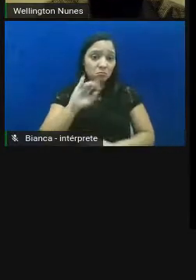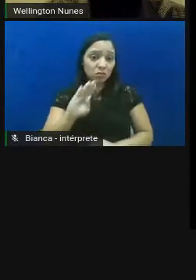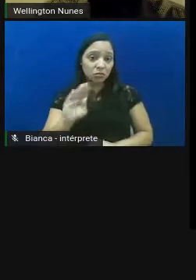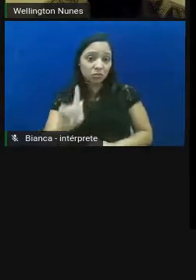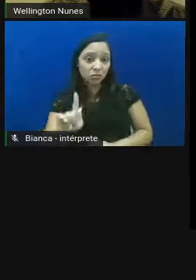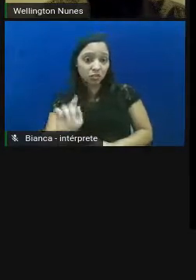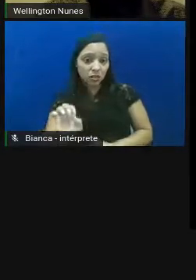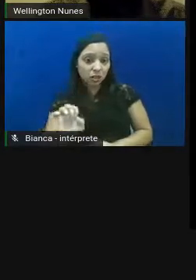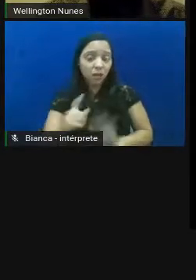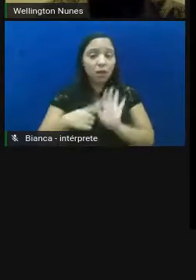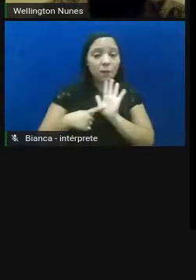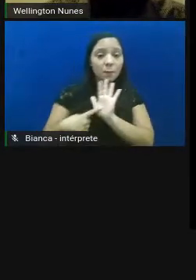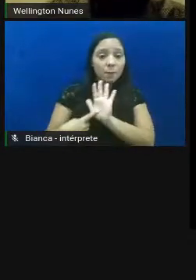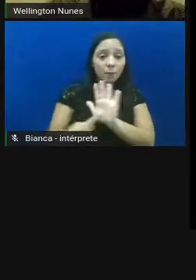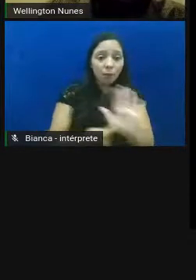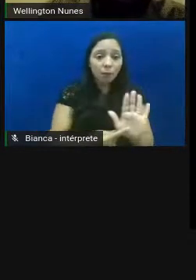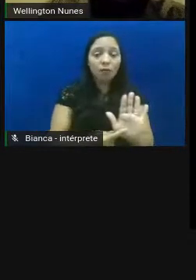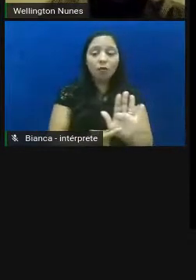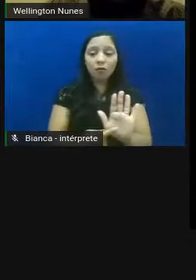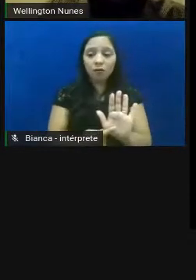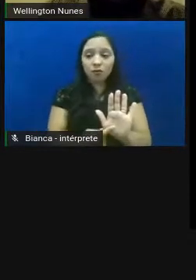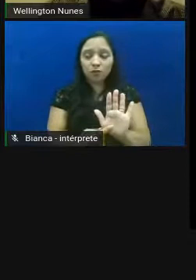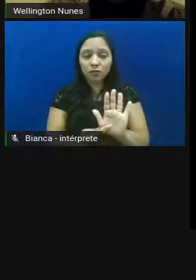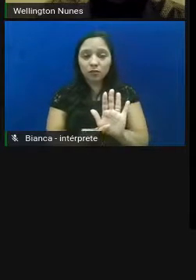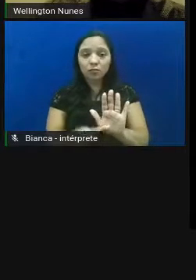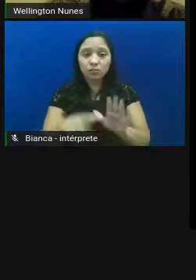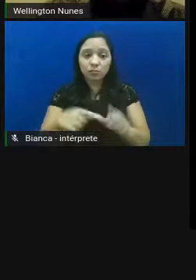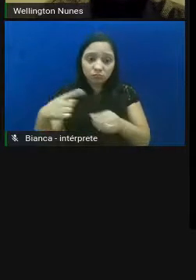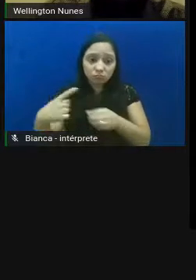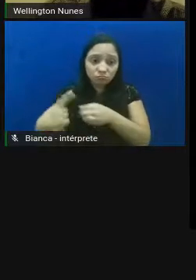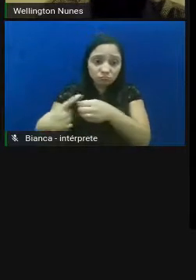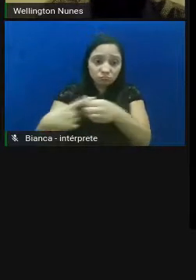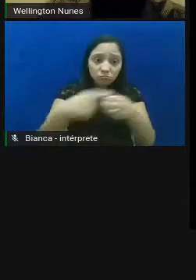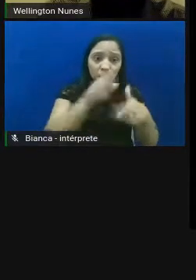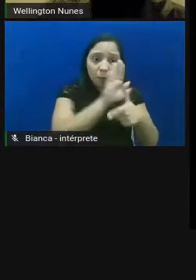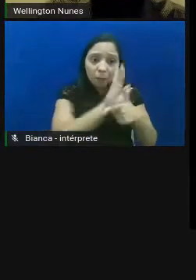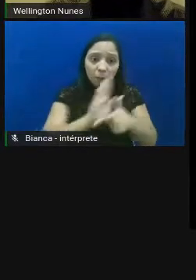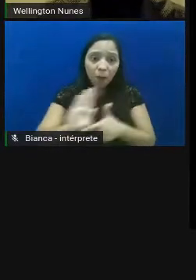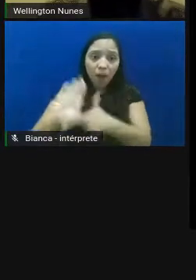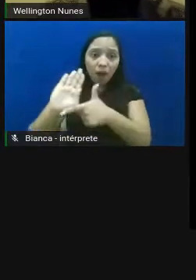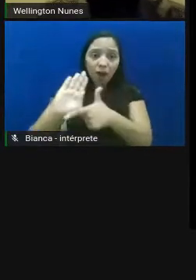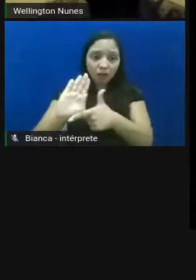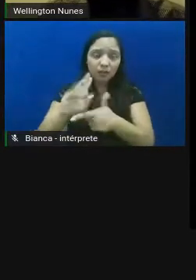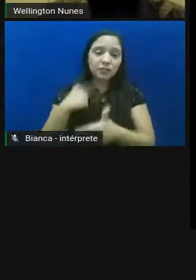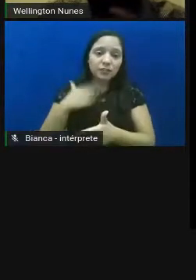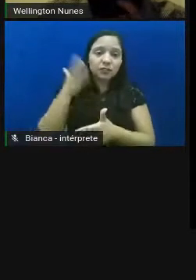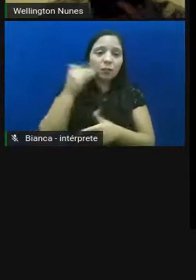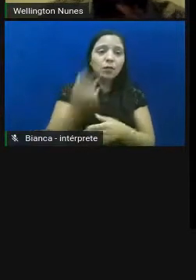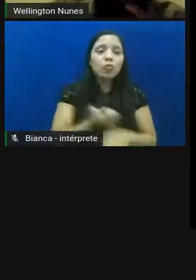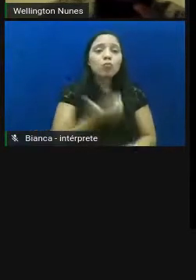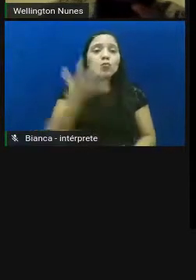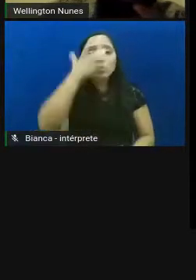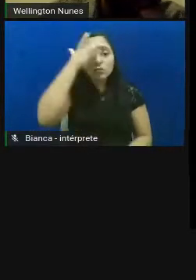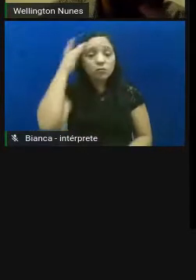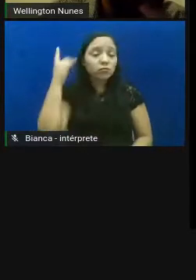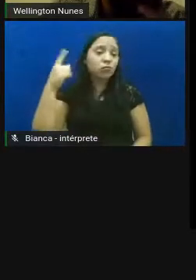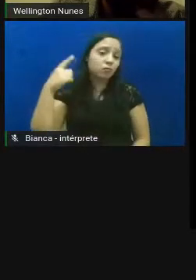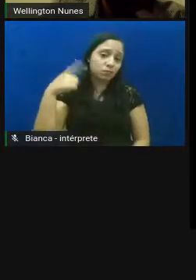foi possível, na verdade, por bairros, né? Por bairros foi possível medir a quantidade de pessoas infectadas por